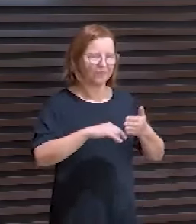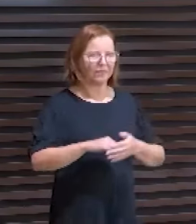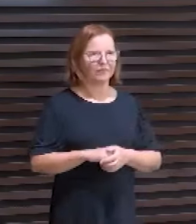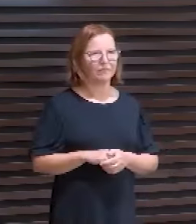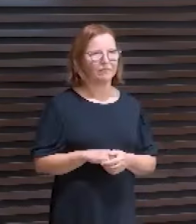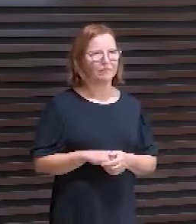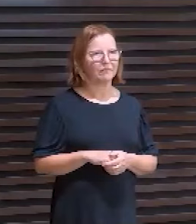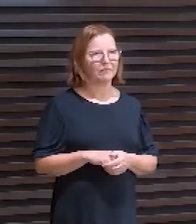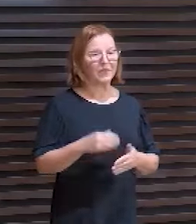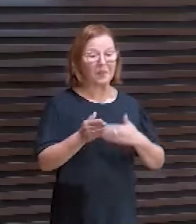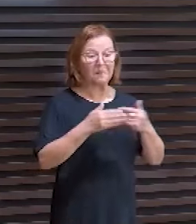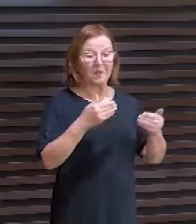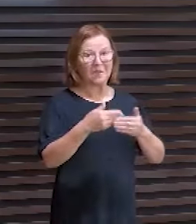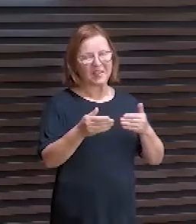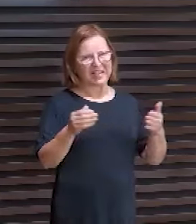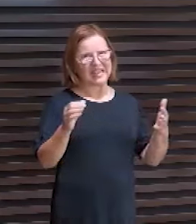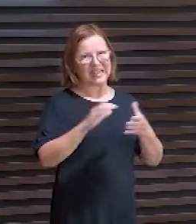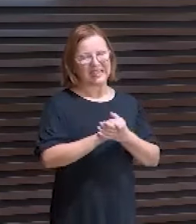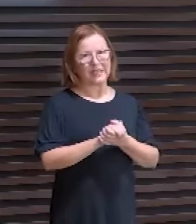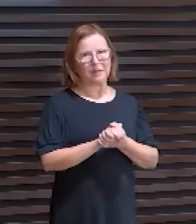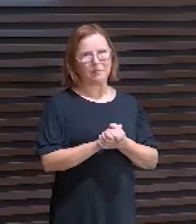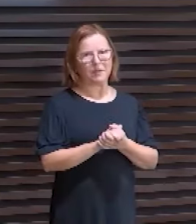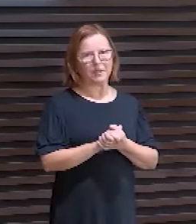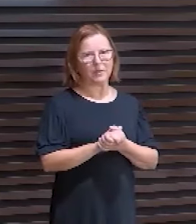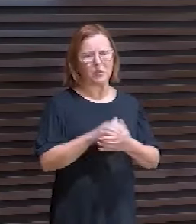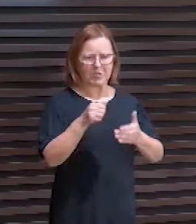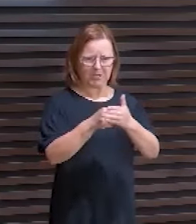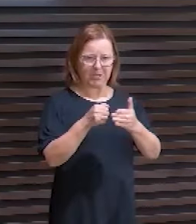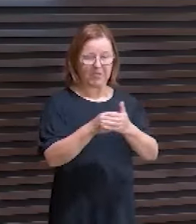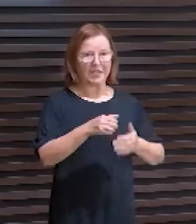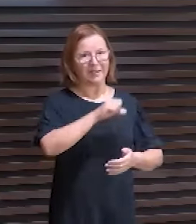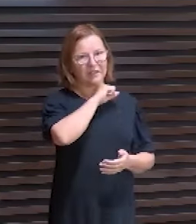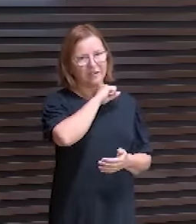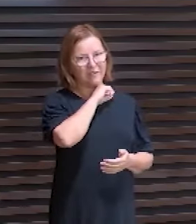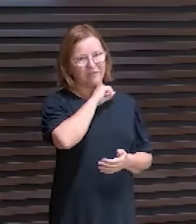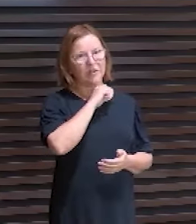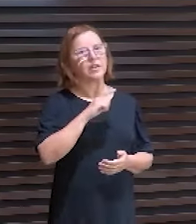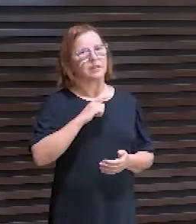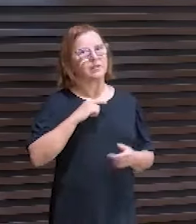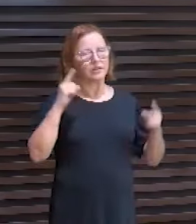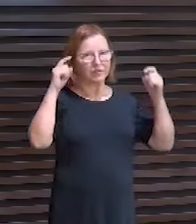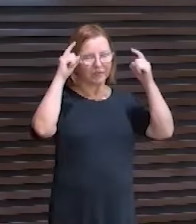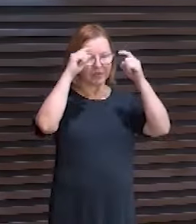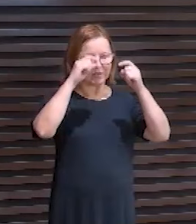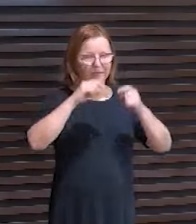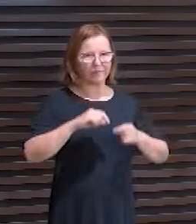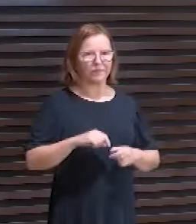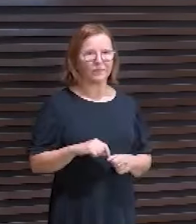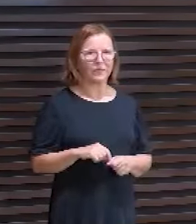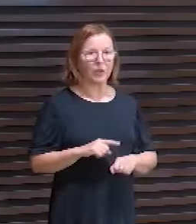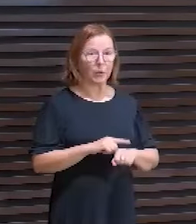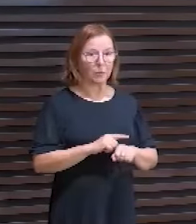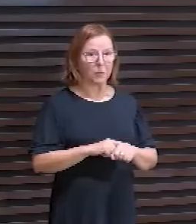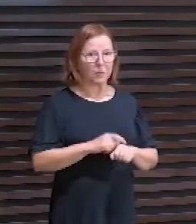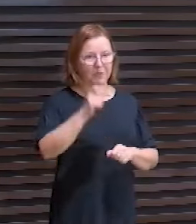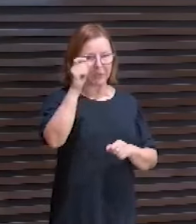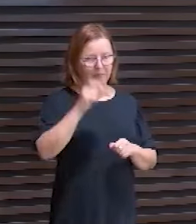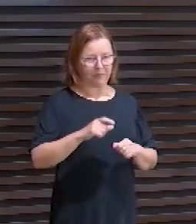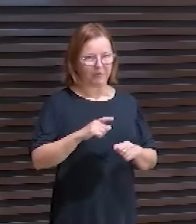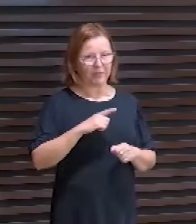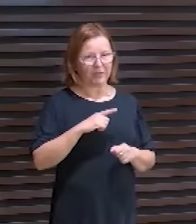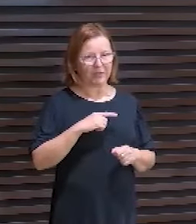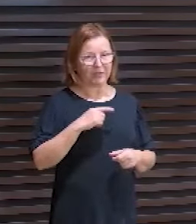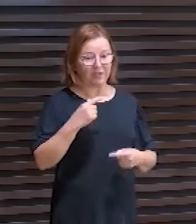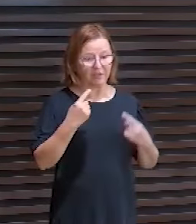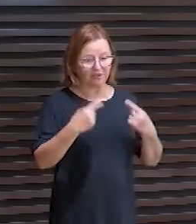aí qualquer casamento exige sacrifícios e passa por dificuldades e quando alguém está passando por